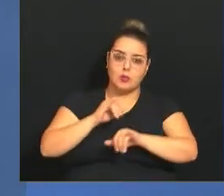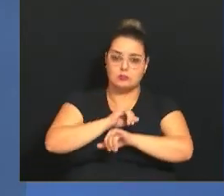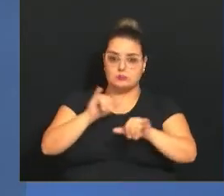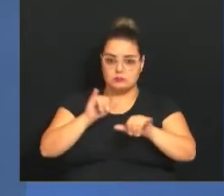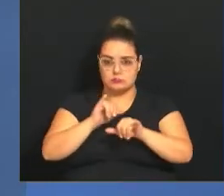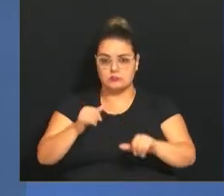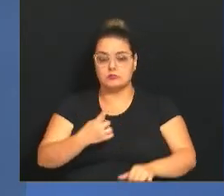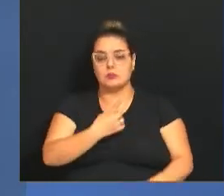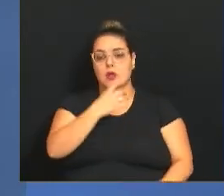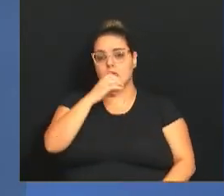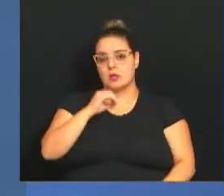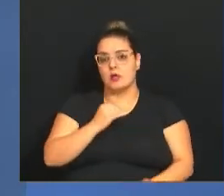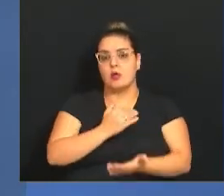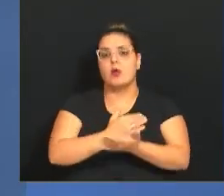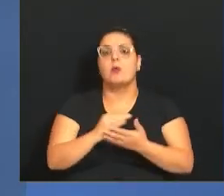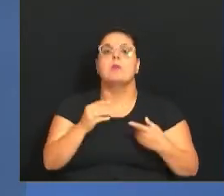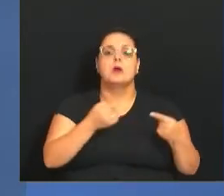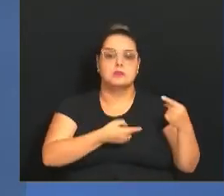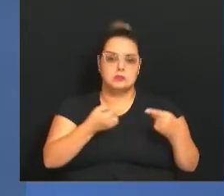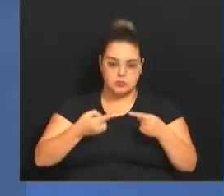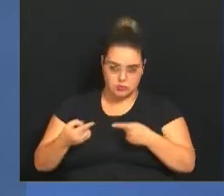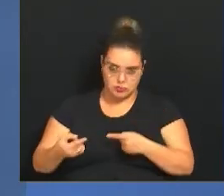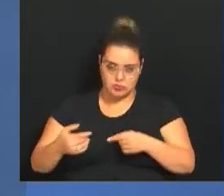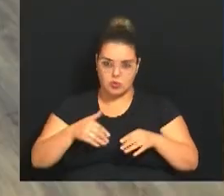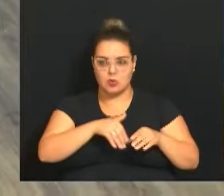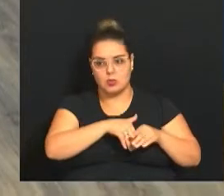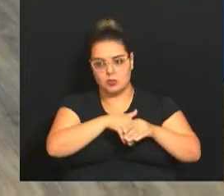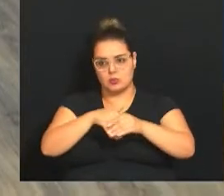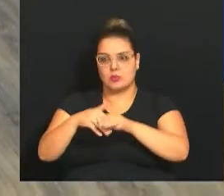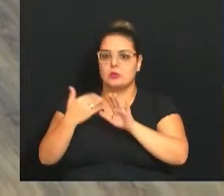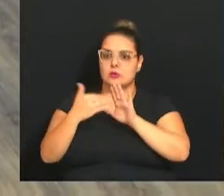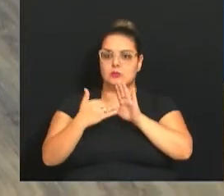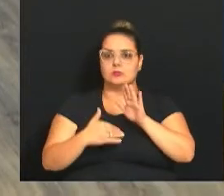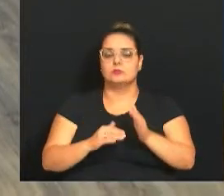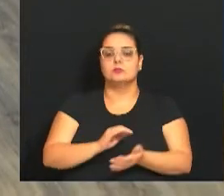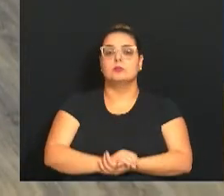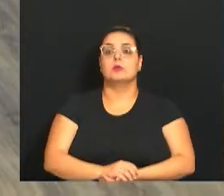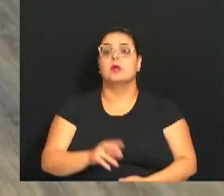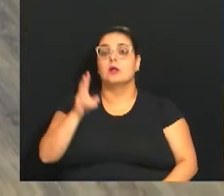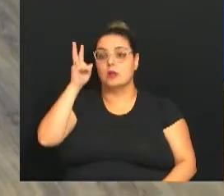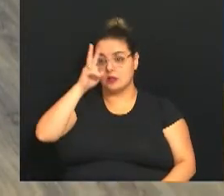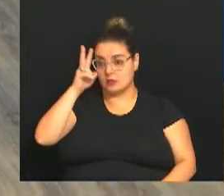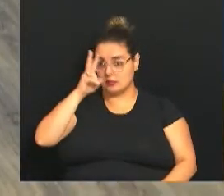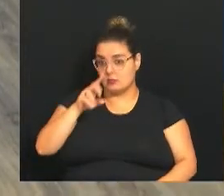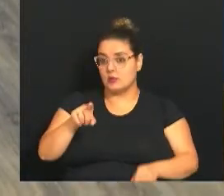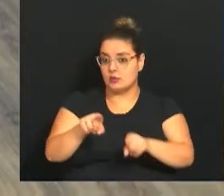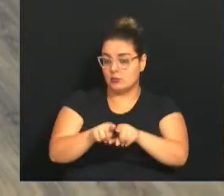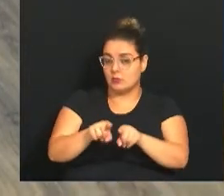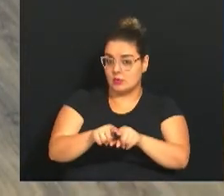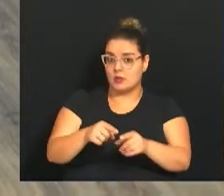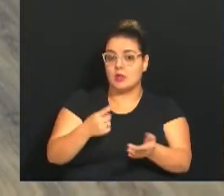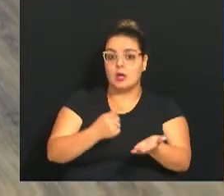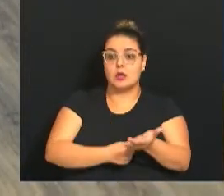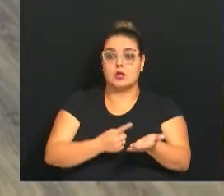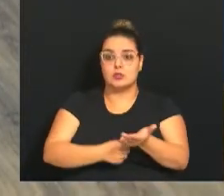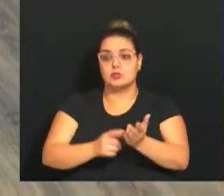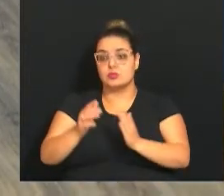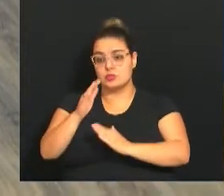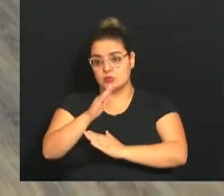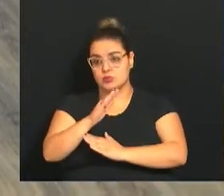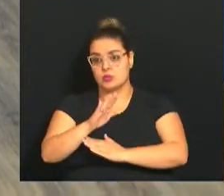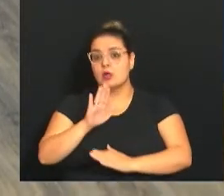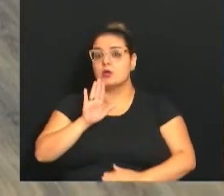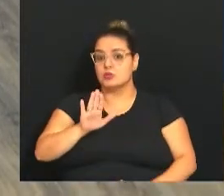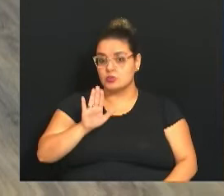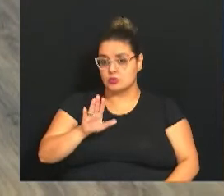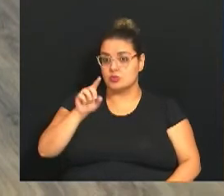horas, então, a discussão e votação da pauta. E lembrando, Mirna Abreu, da agenda aqui da Câmara de Campinas, daqui a pouquinho,